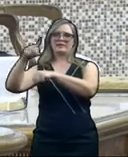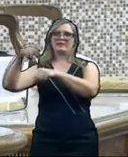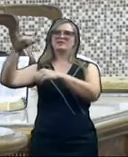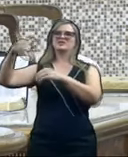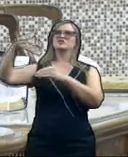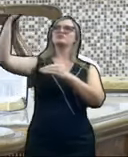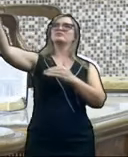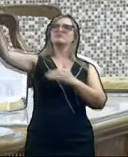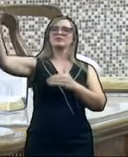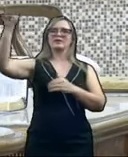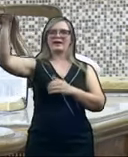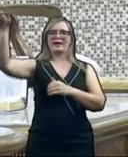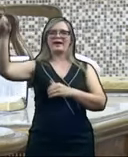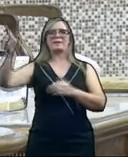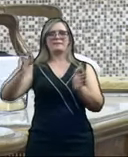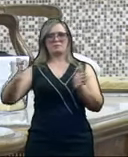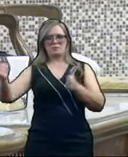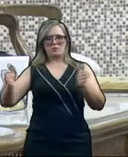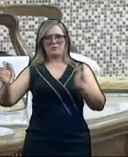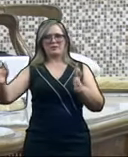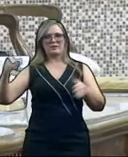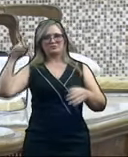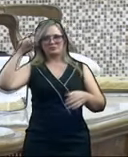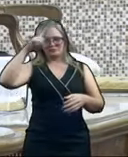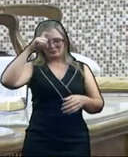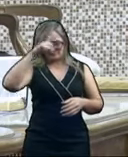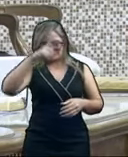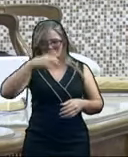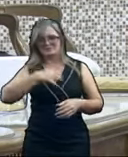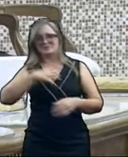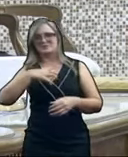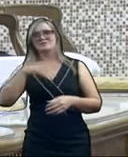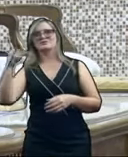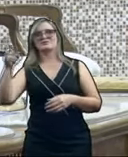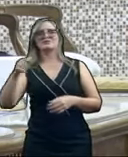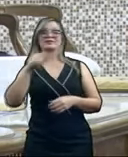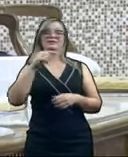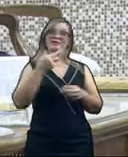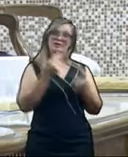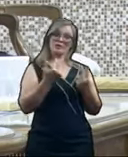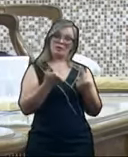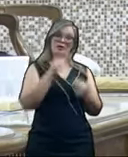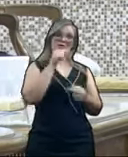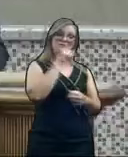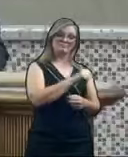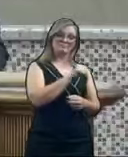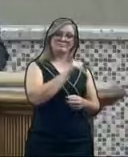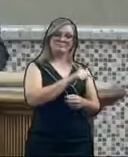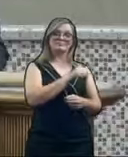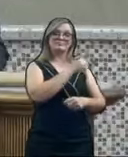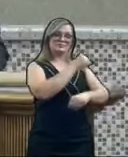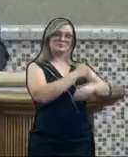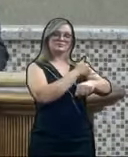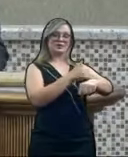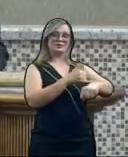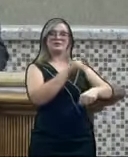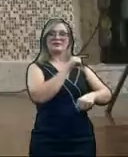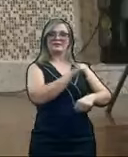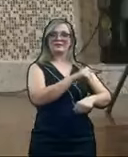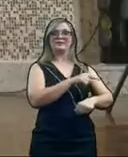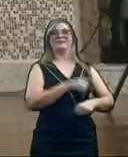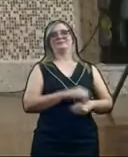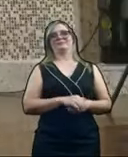Jacó calor de dia é viajar da noite é mas tem mais